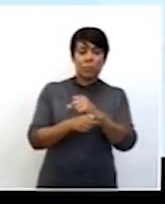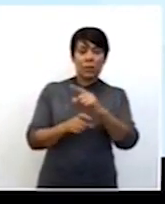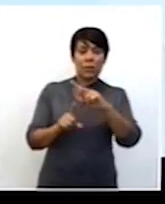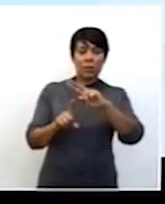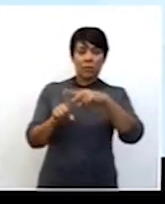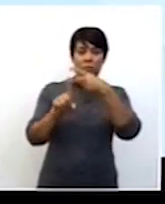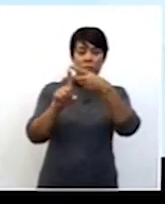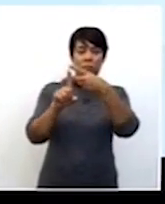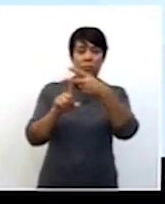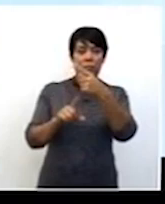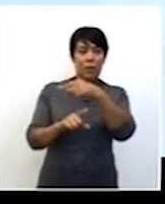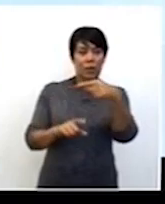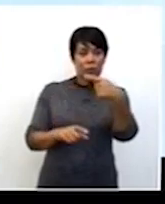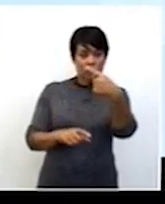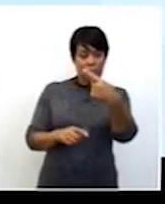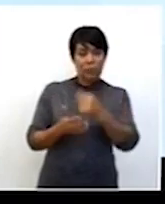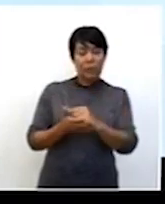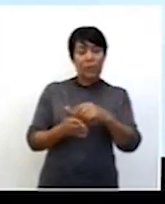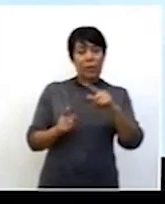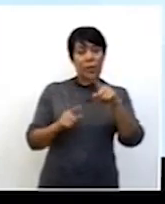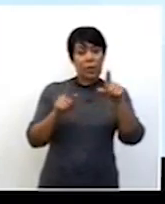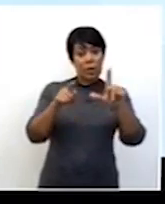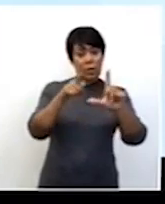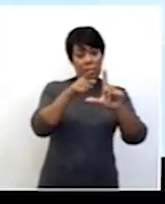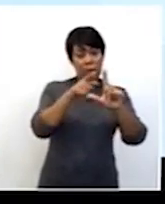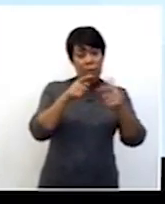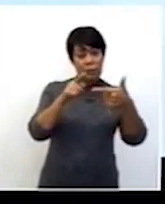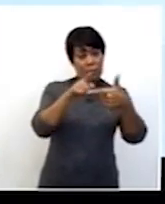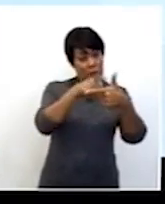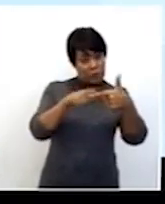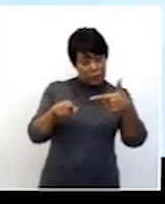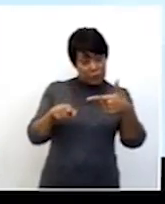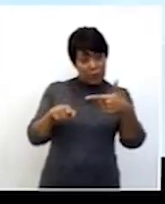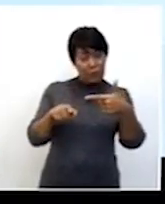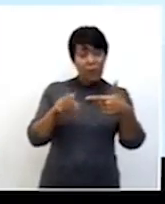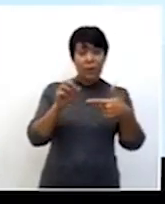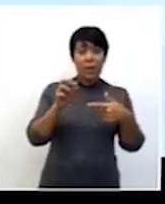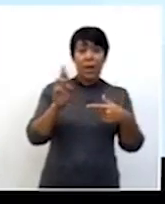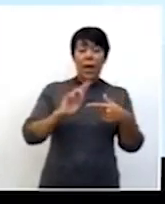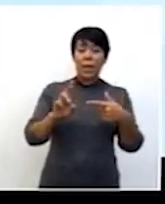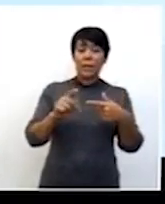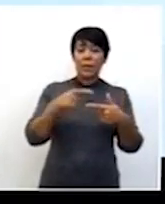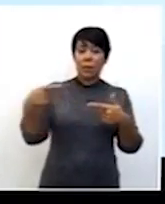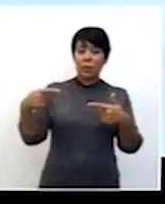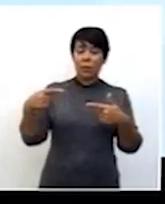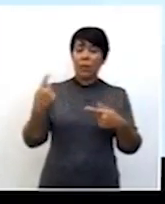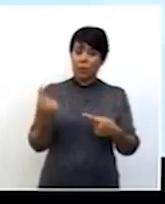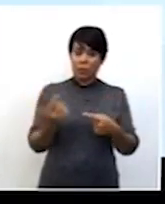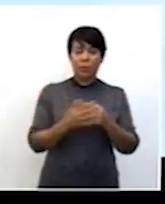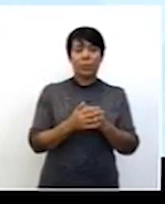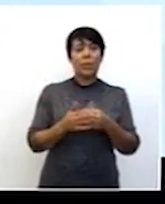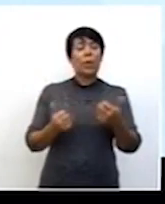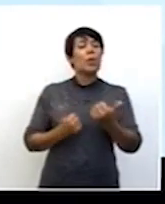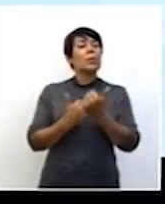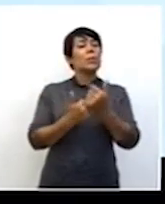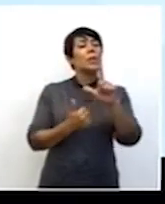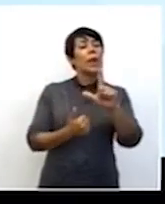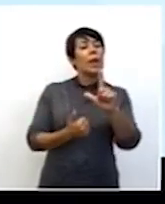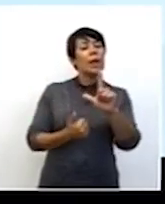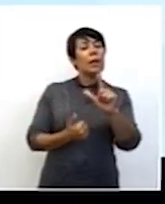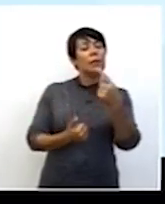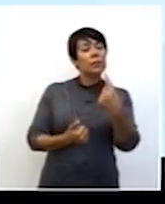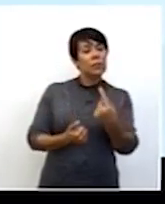1, dividido pela minha razão menos 1. Então, o meu S10 vai ser substituir ali 1, 2 a